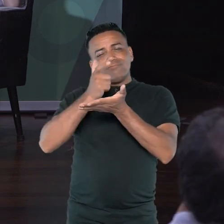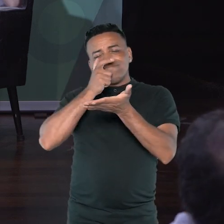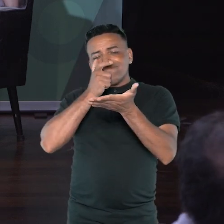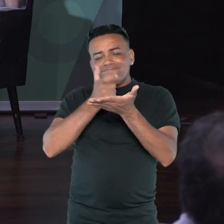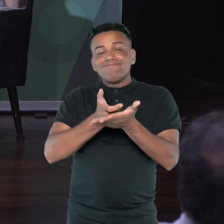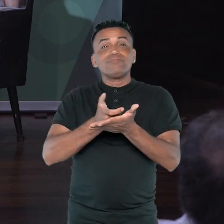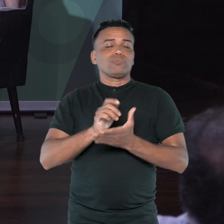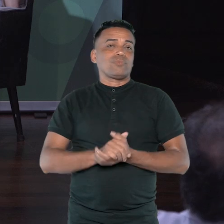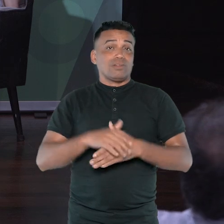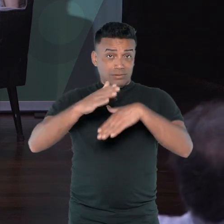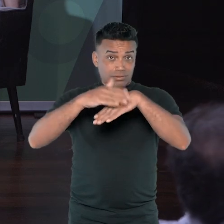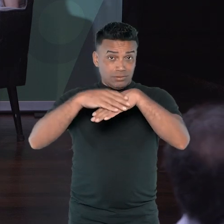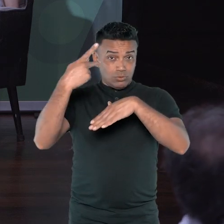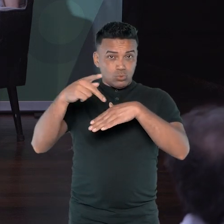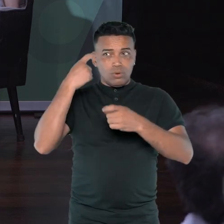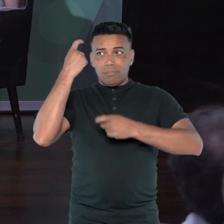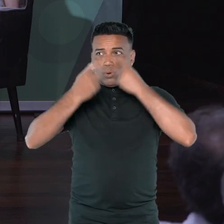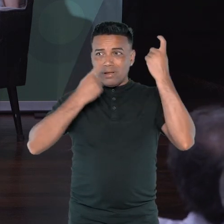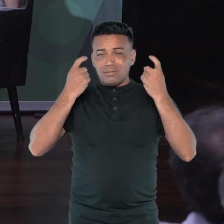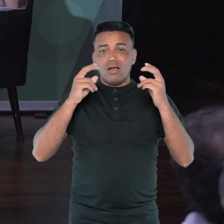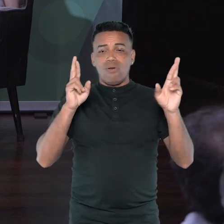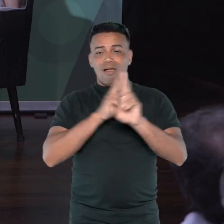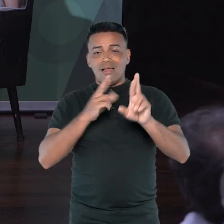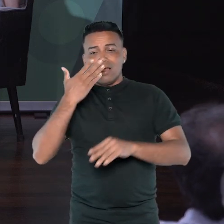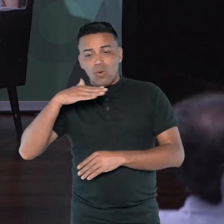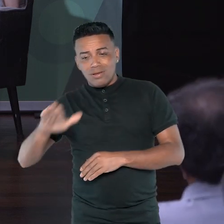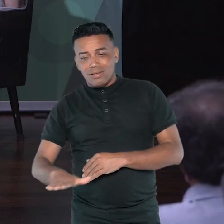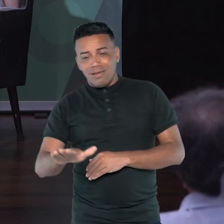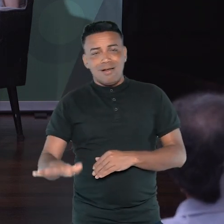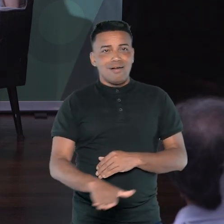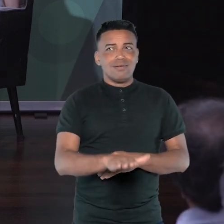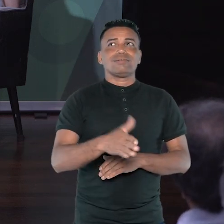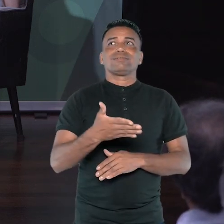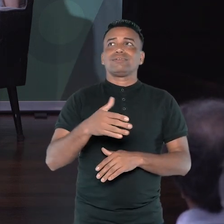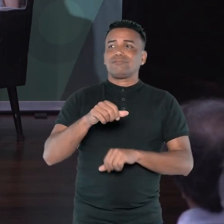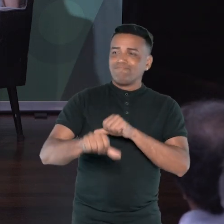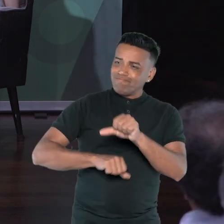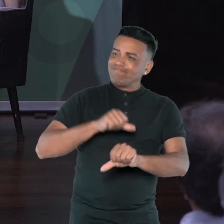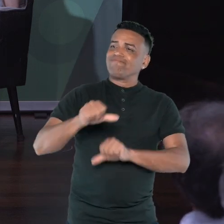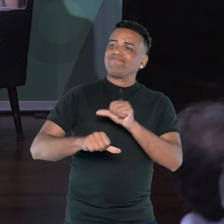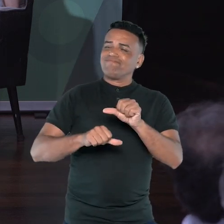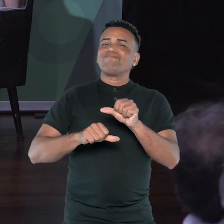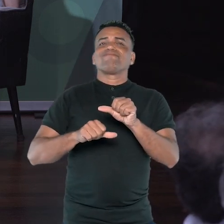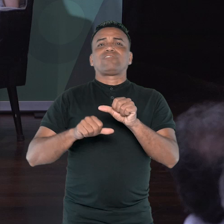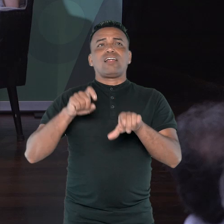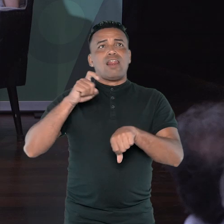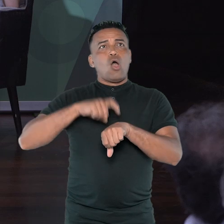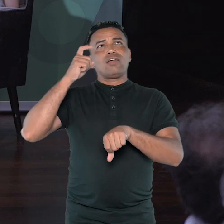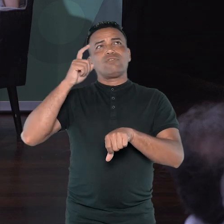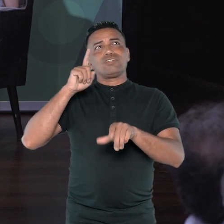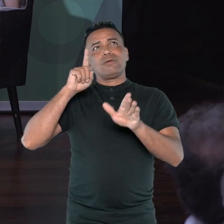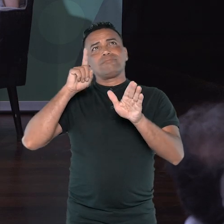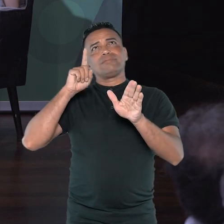preocupação sua em relação às crianças, ao deslocamento, quando você questiona, eu queria saber